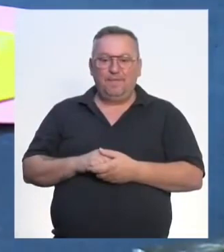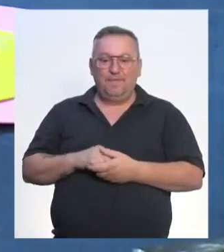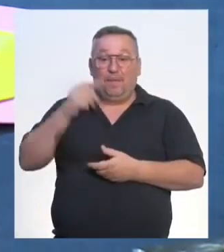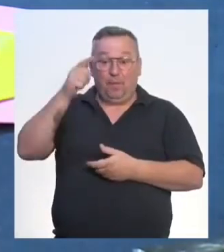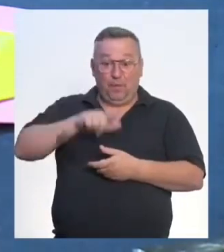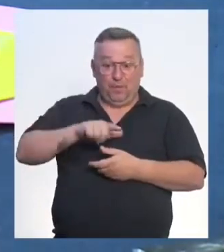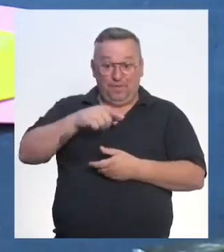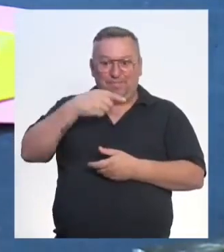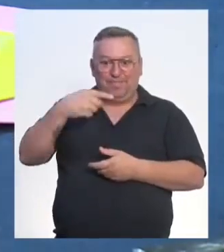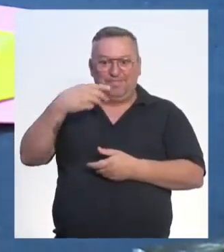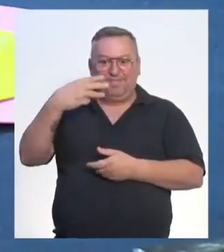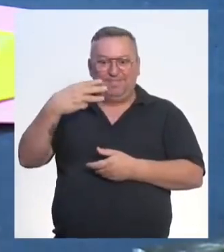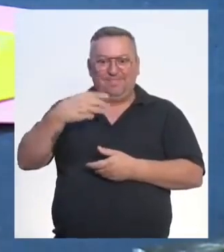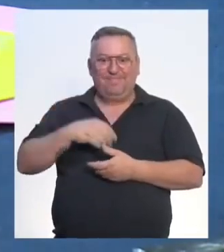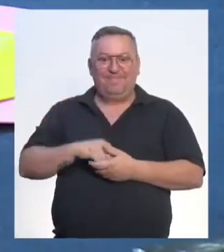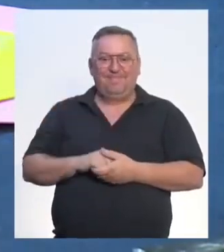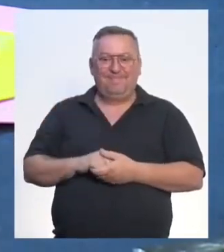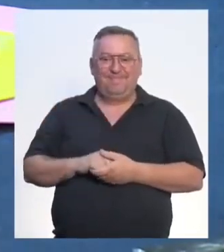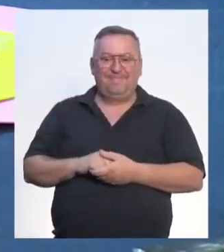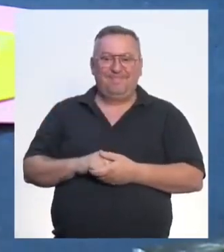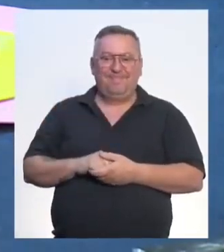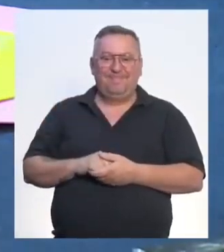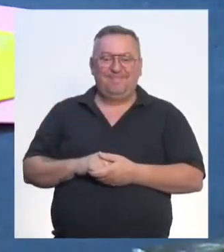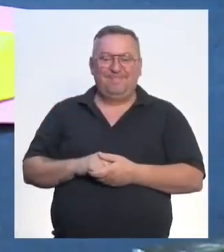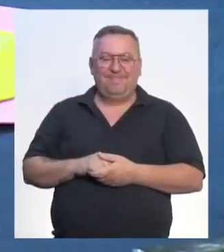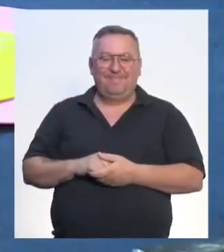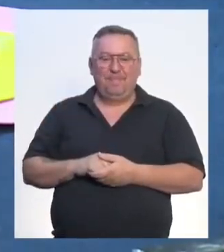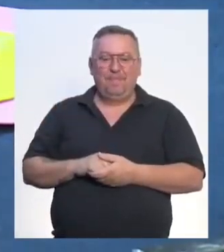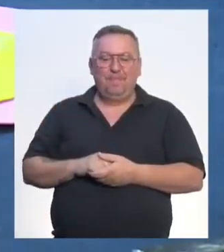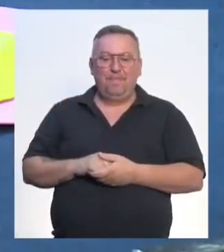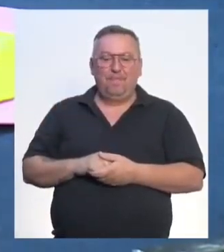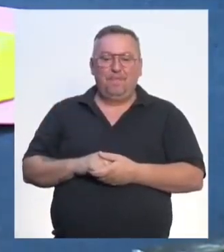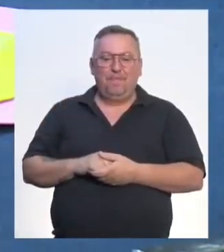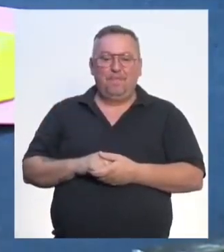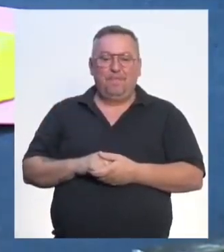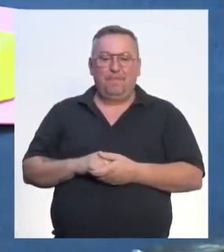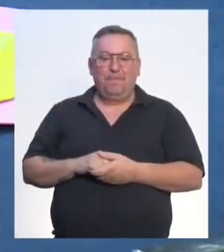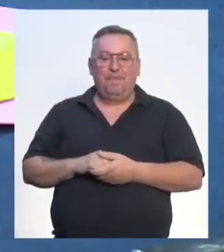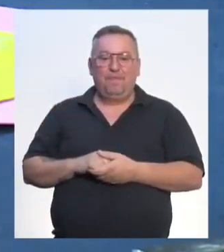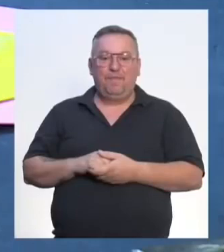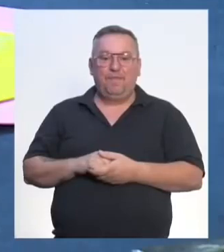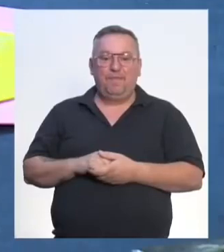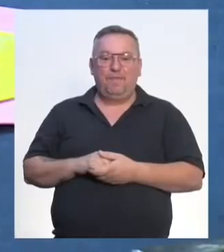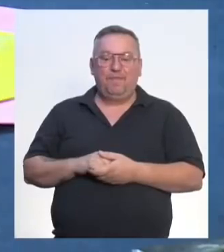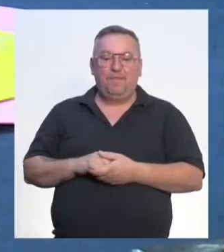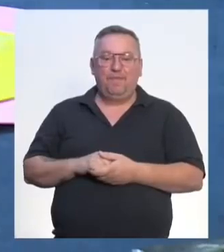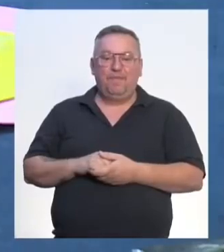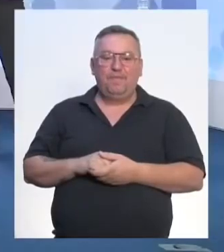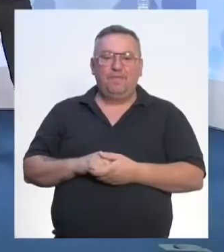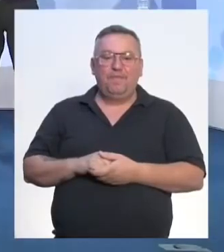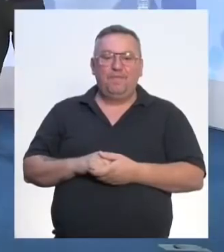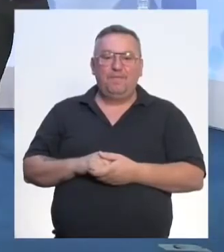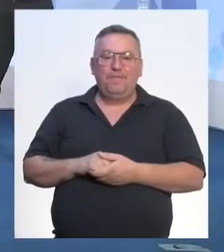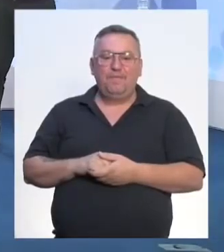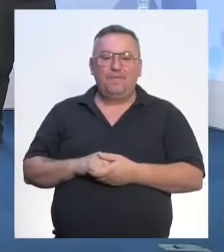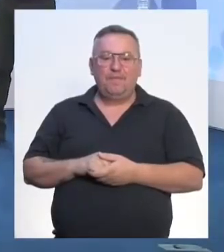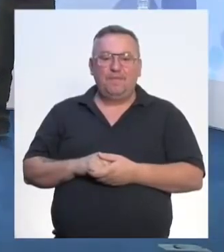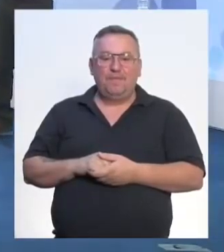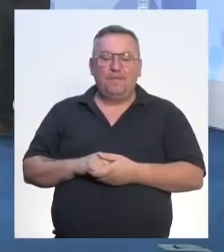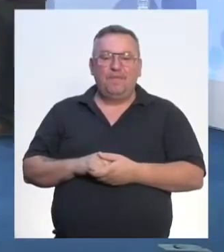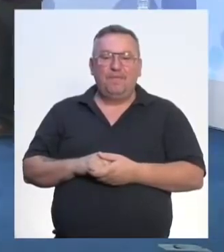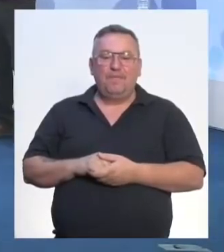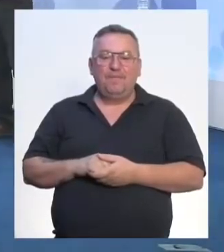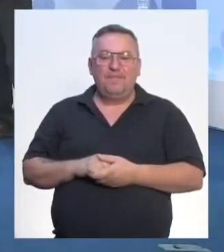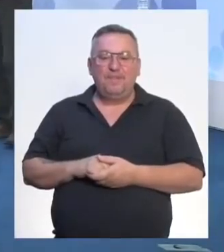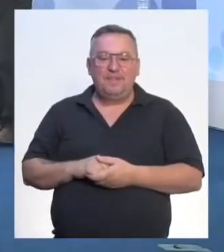Consegui outra, ó lá. Consegui outra ali no centro. Depois vocês vão escrever. Ai, consegui fora. É. Droga.